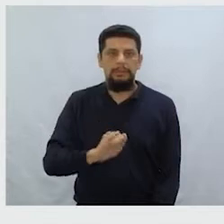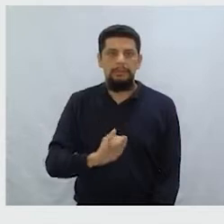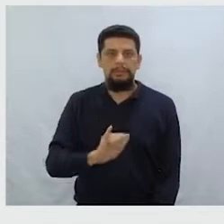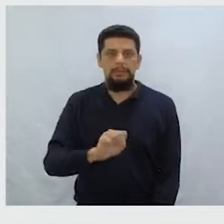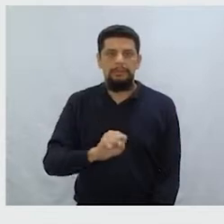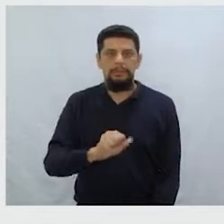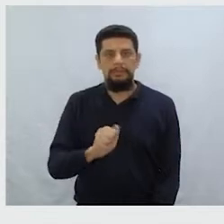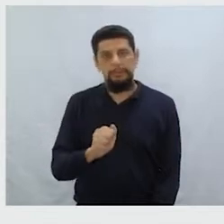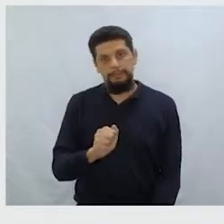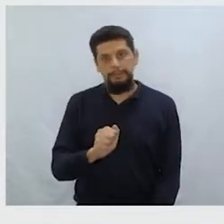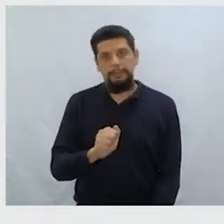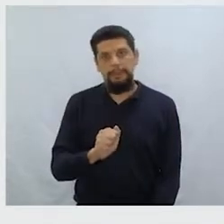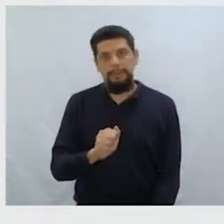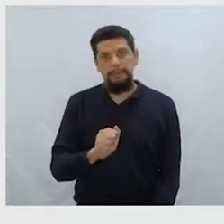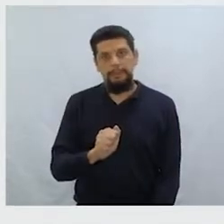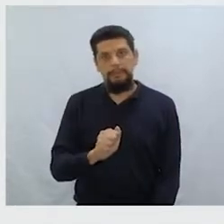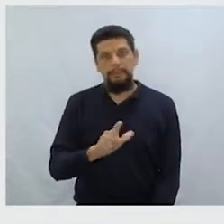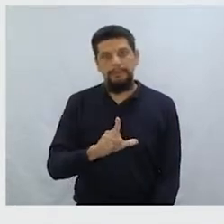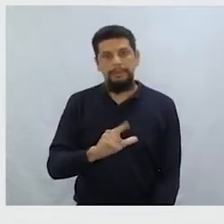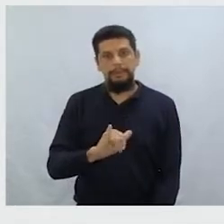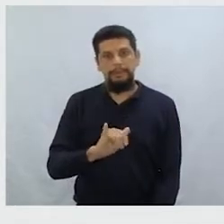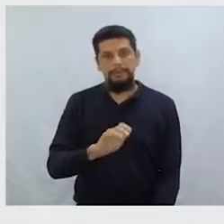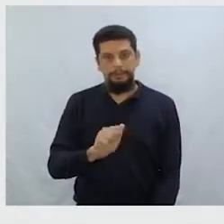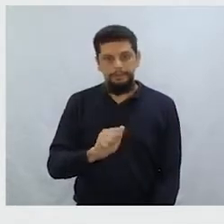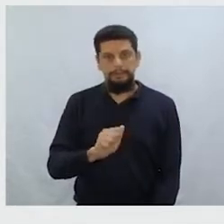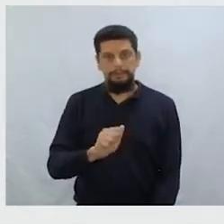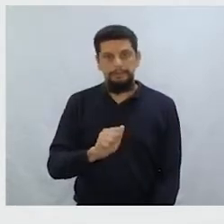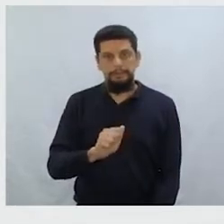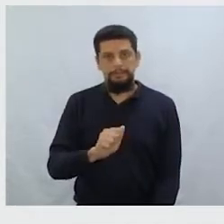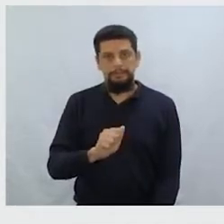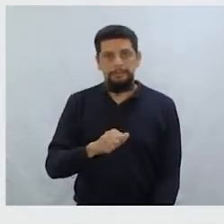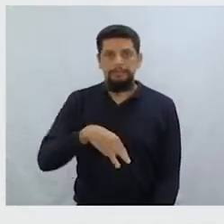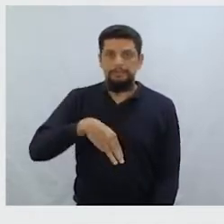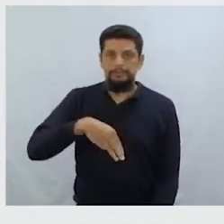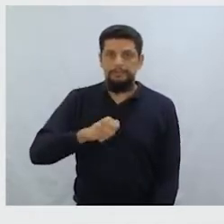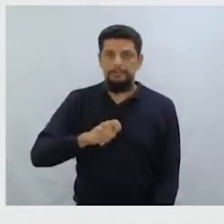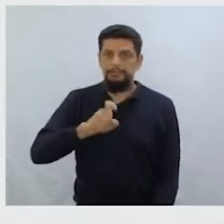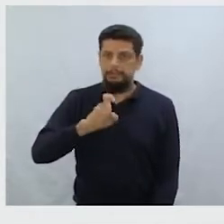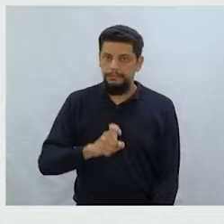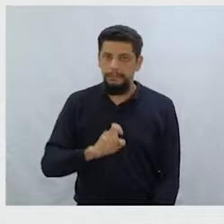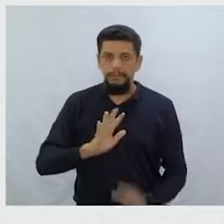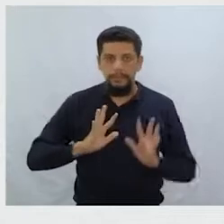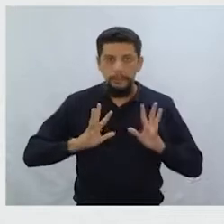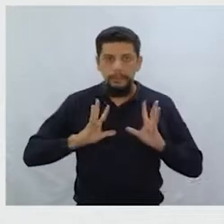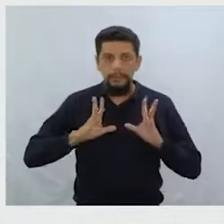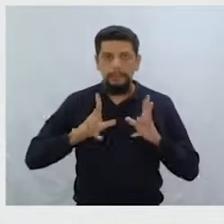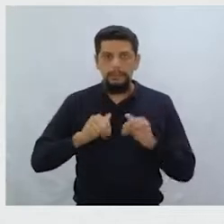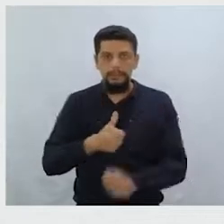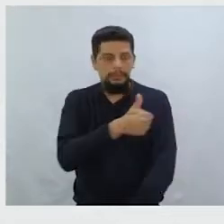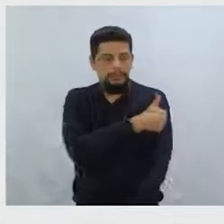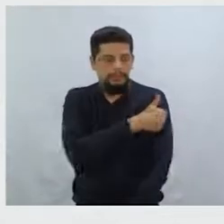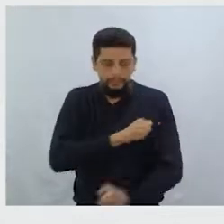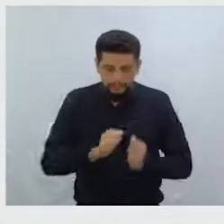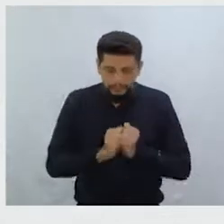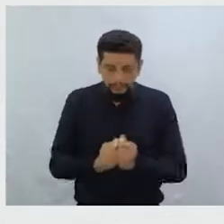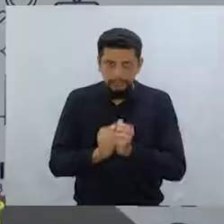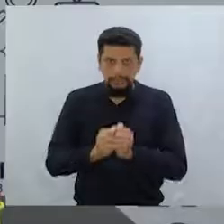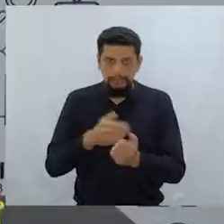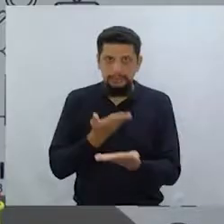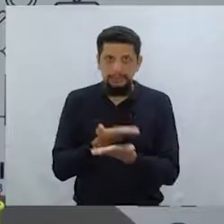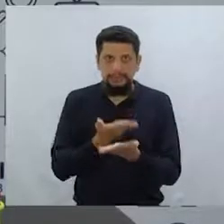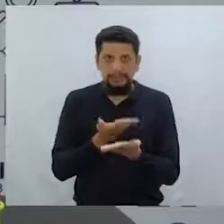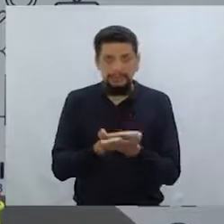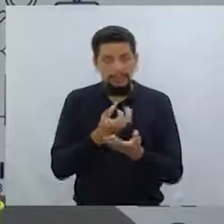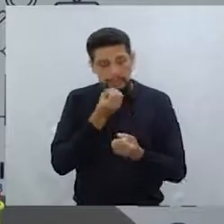a Isa, a Lia e o Max. Todos juntos conosco nessa